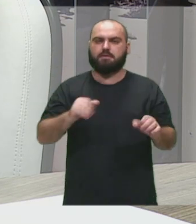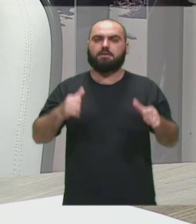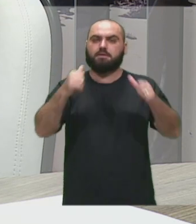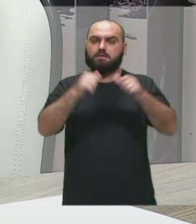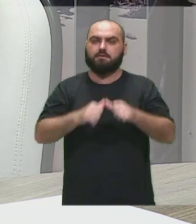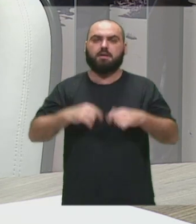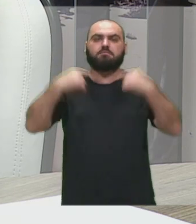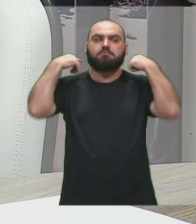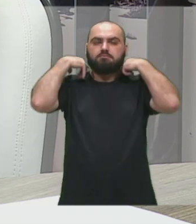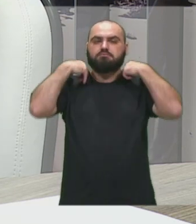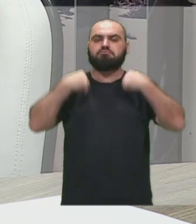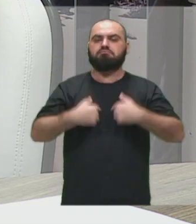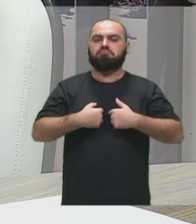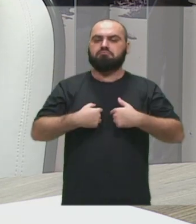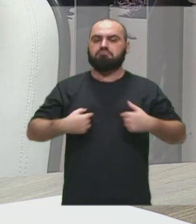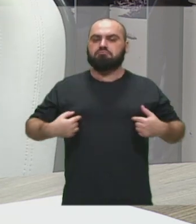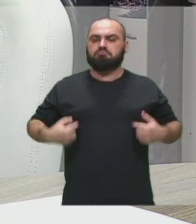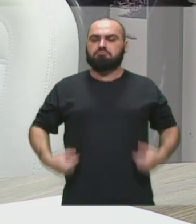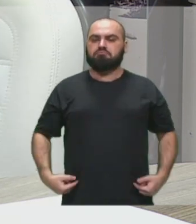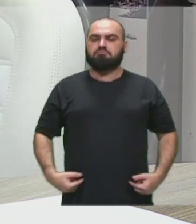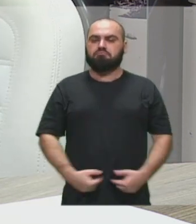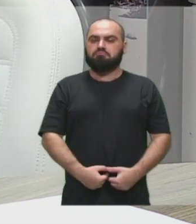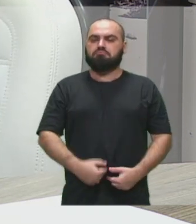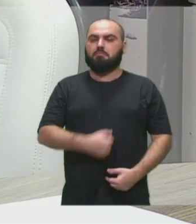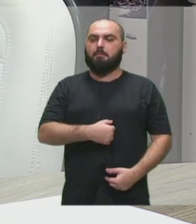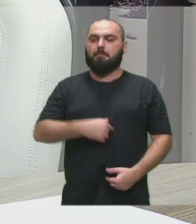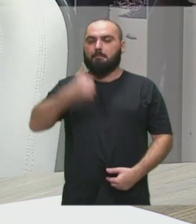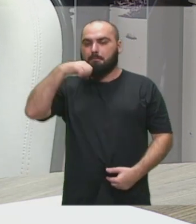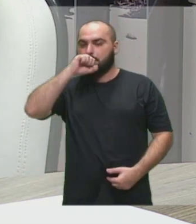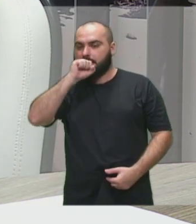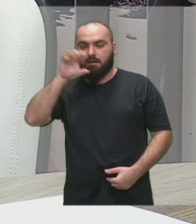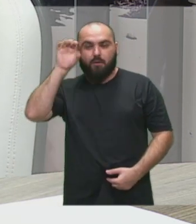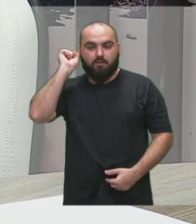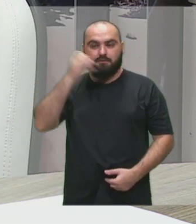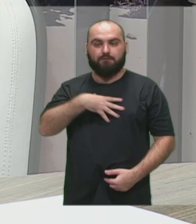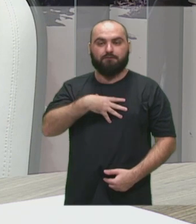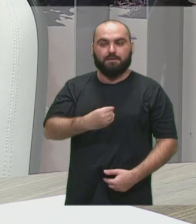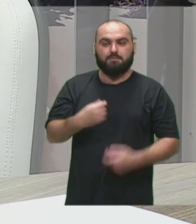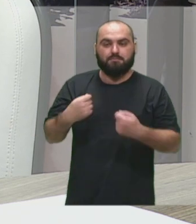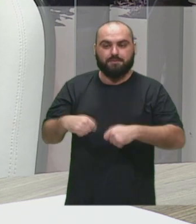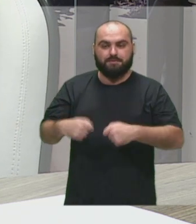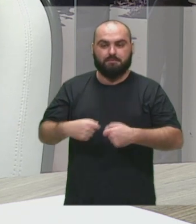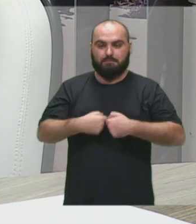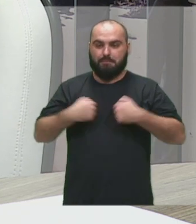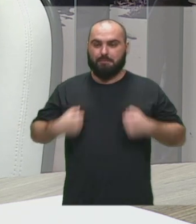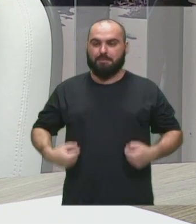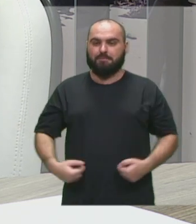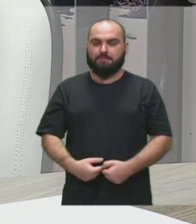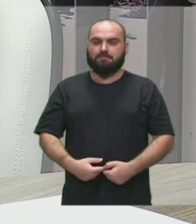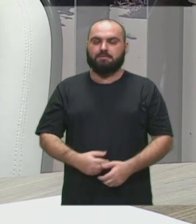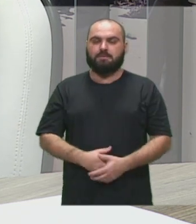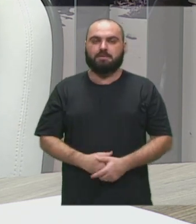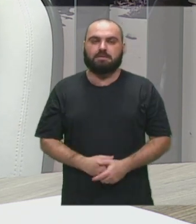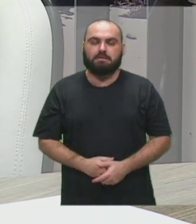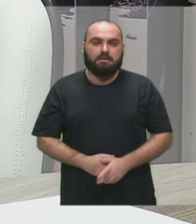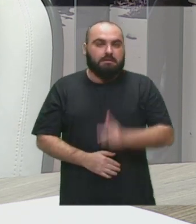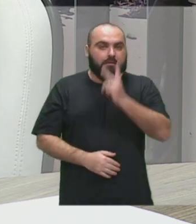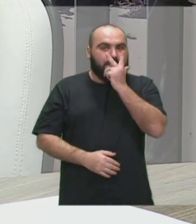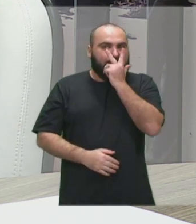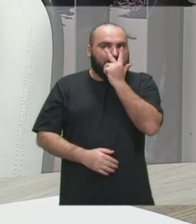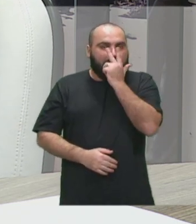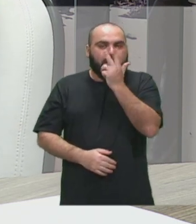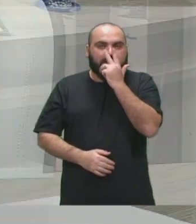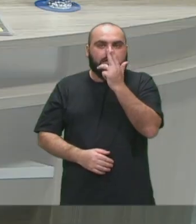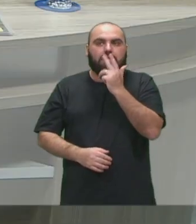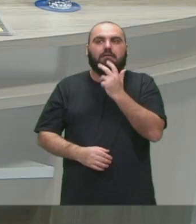aquela placa. E enquanto eu segurava aquela placa, Era como se eu ouvisse uma voz que era